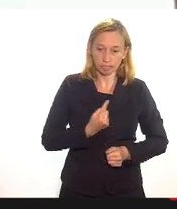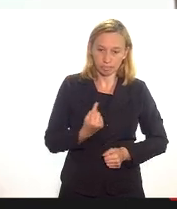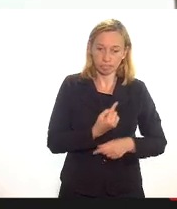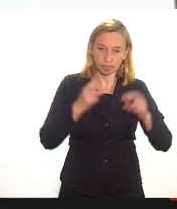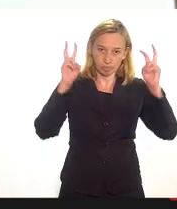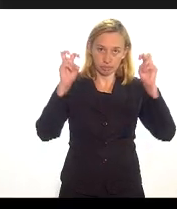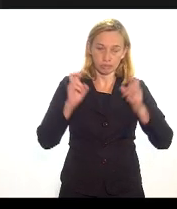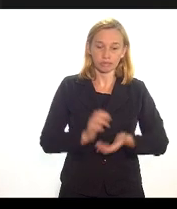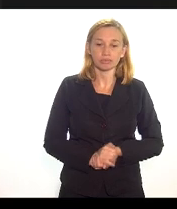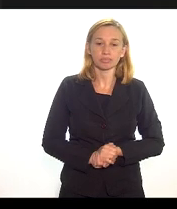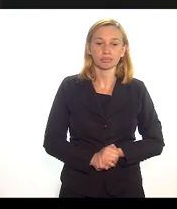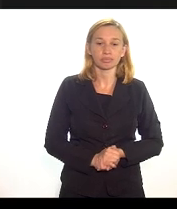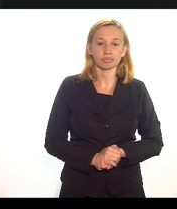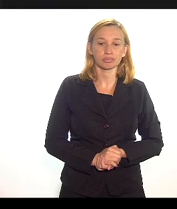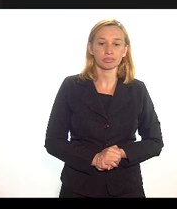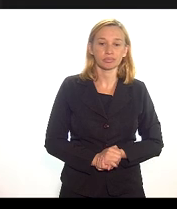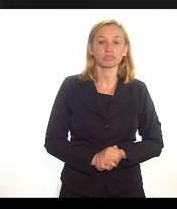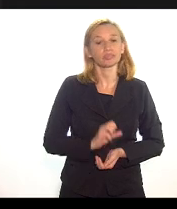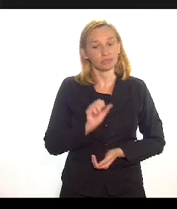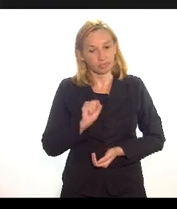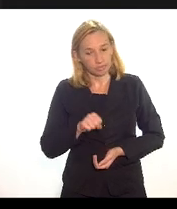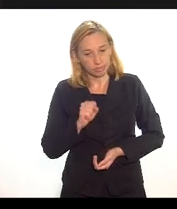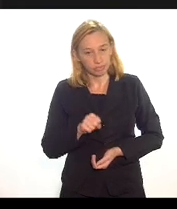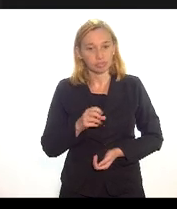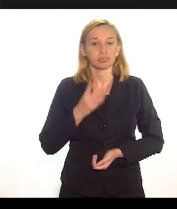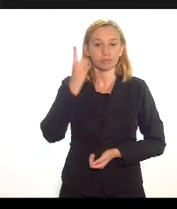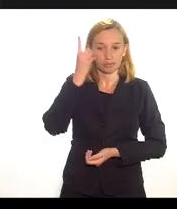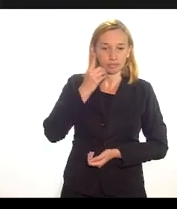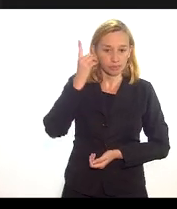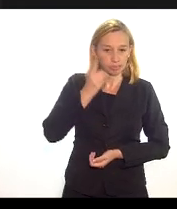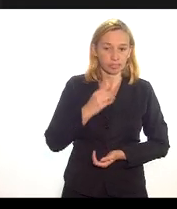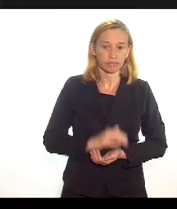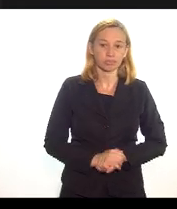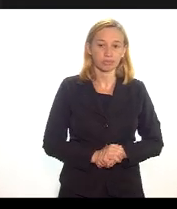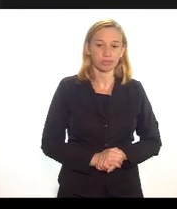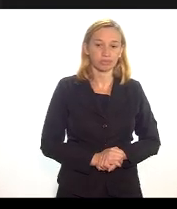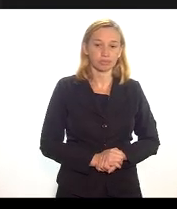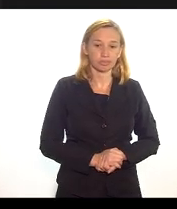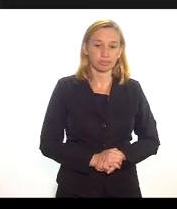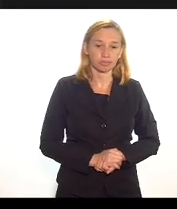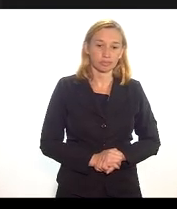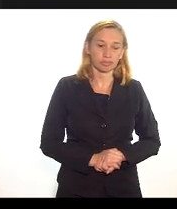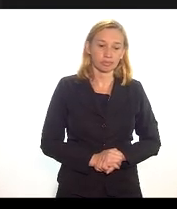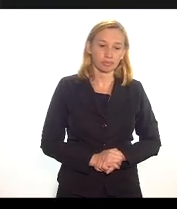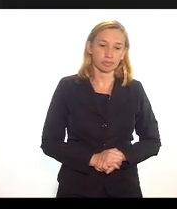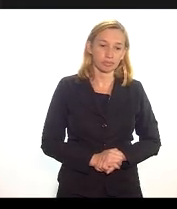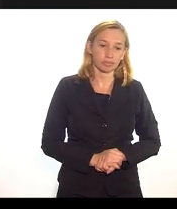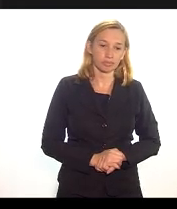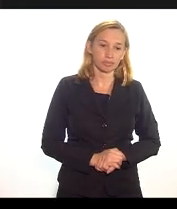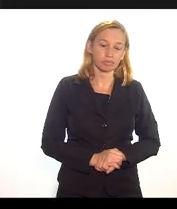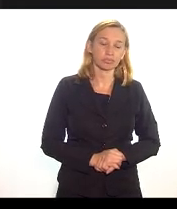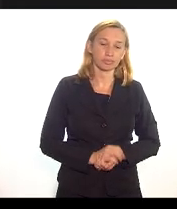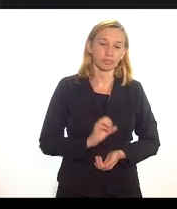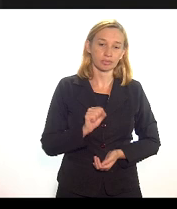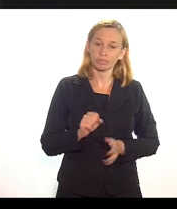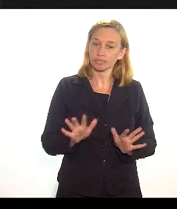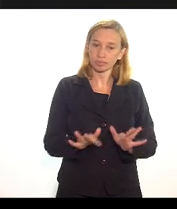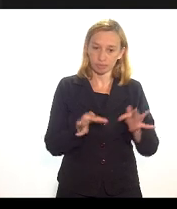tema. Posso sim, deputado. Agradeço. Uma intervenção bem